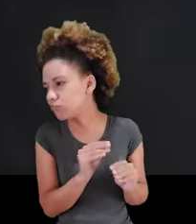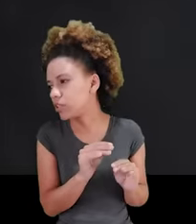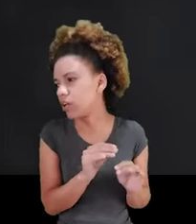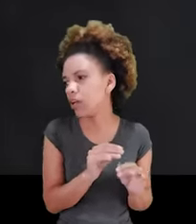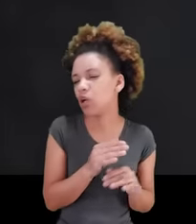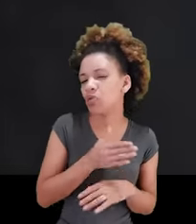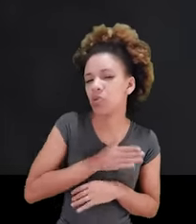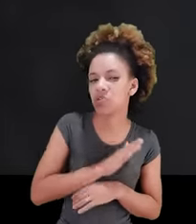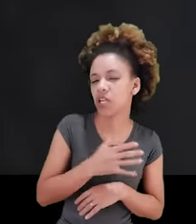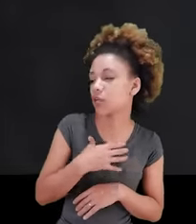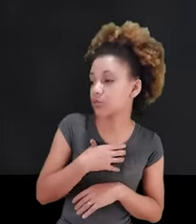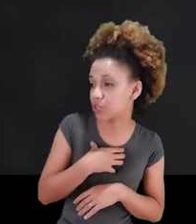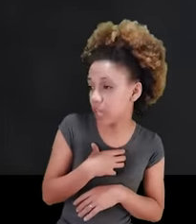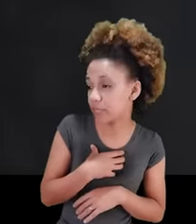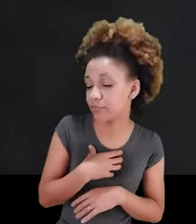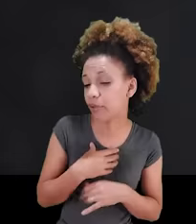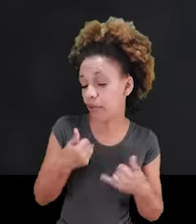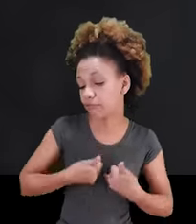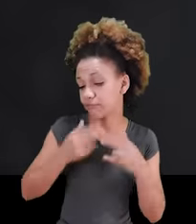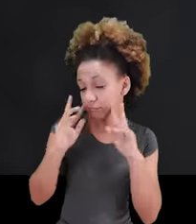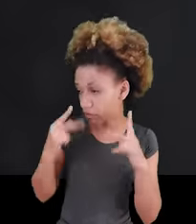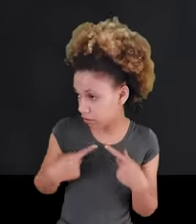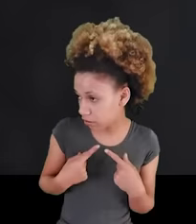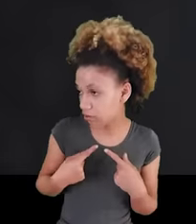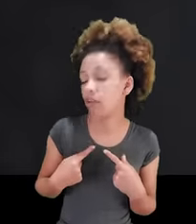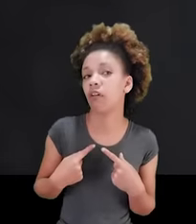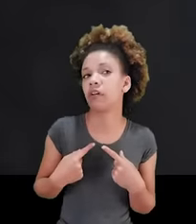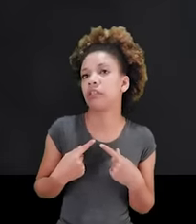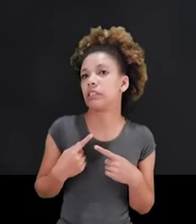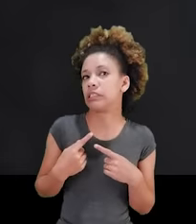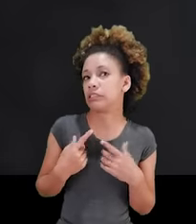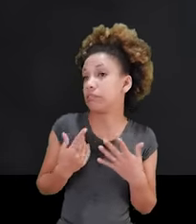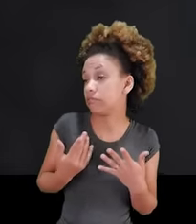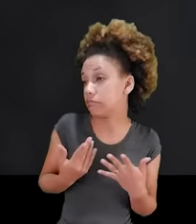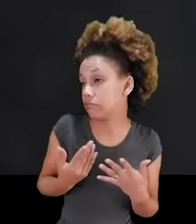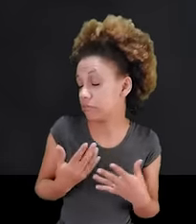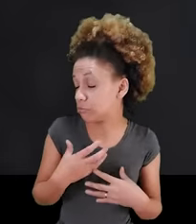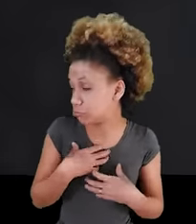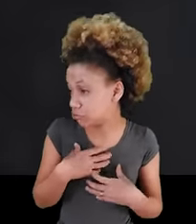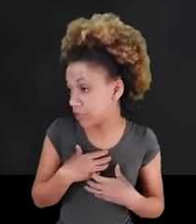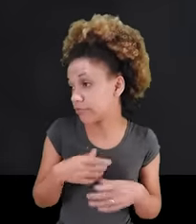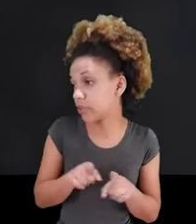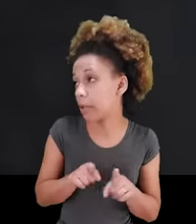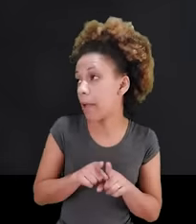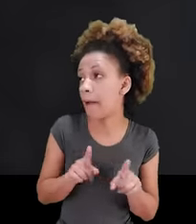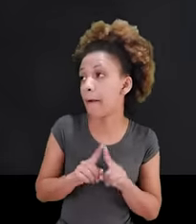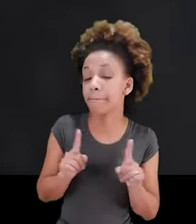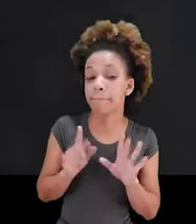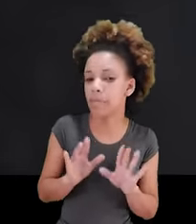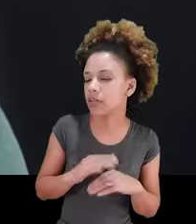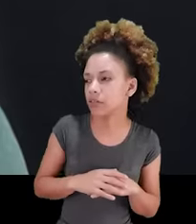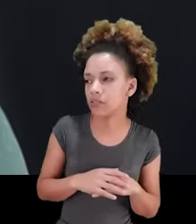podes não gostar do jeito dela, do seu egocentrismo, da sua alguma arrogância, da sua. Mas epá, é indiscutível que é uma self-made